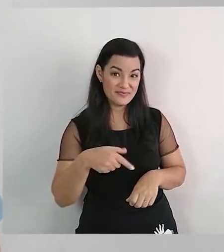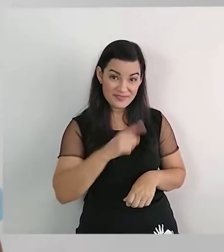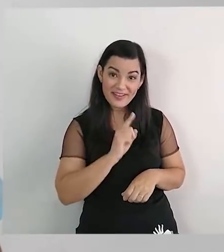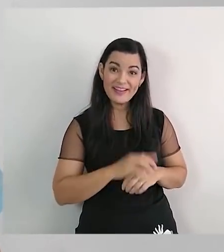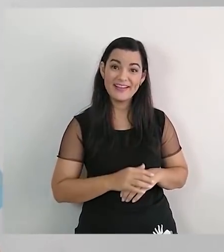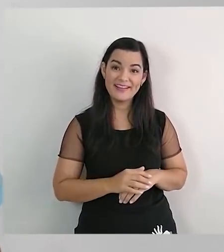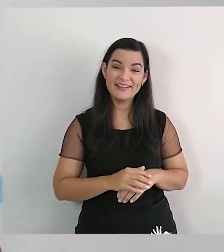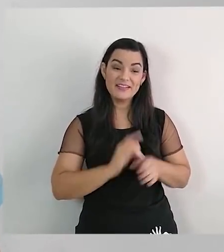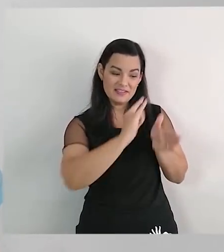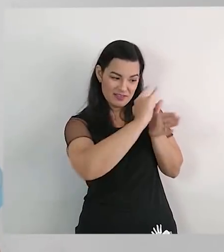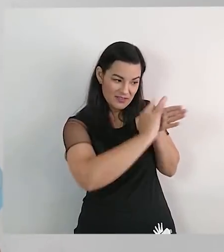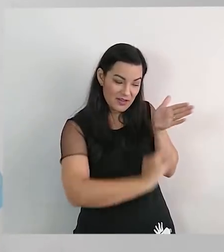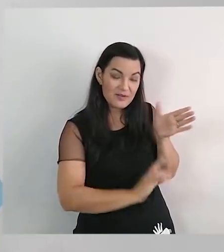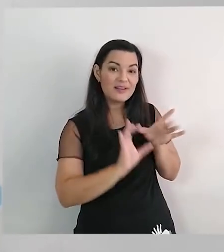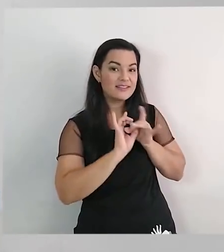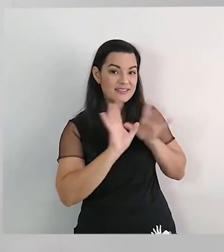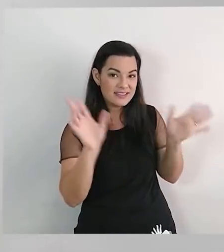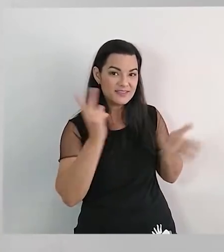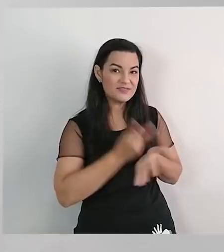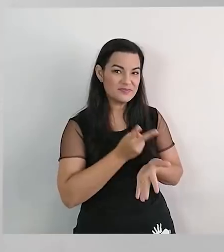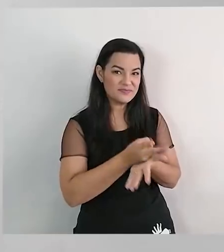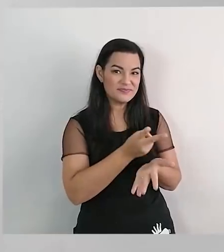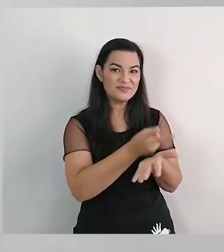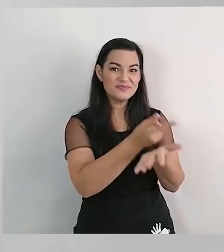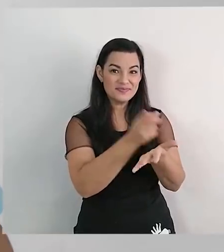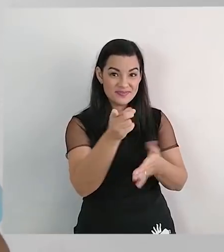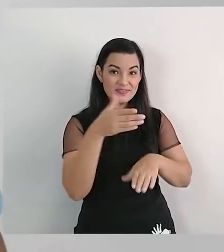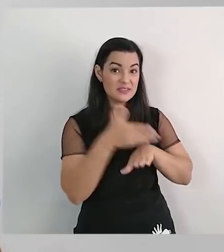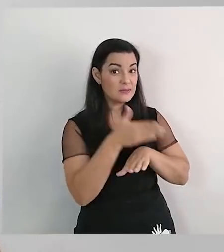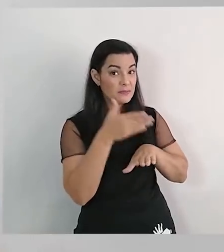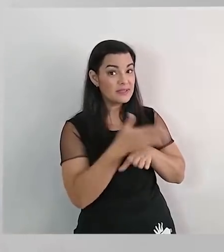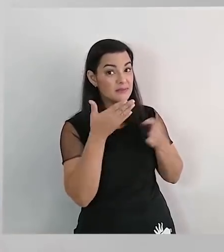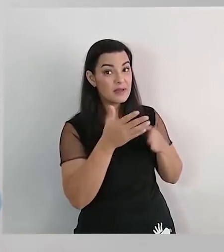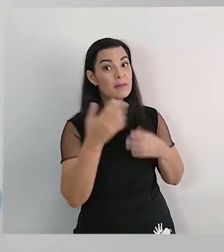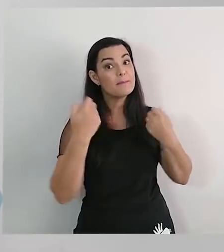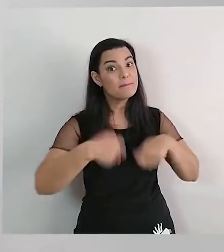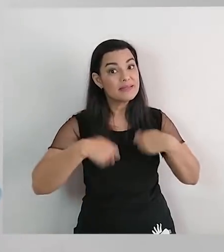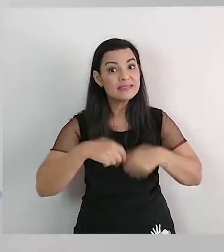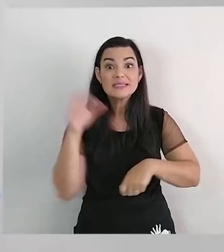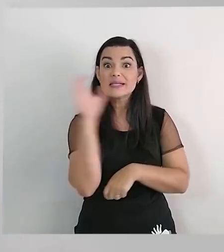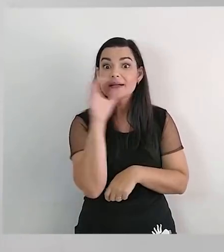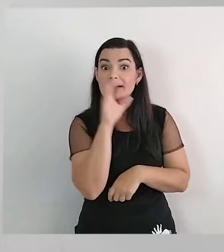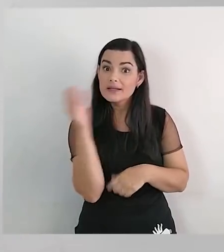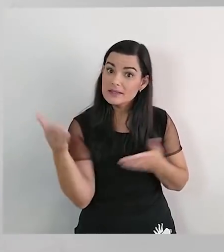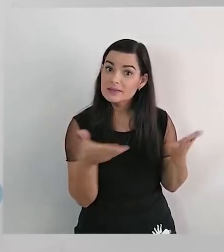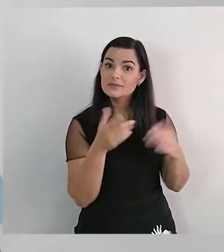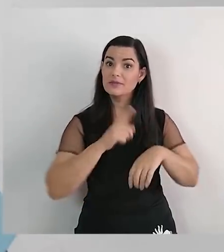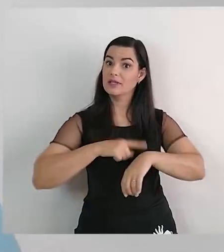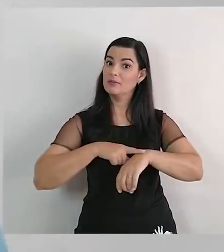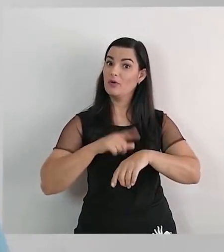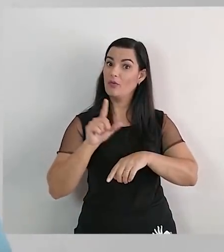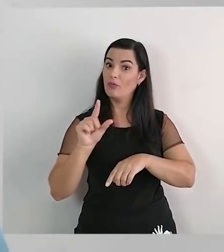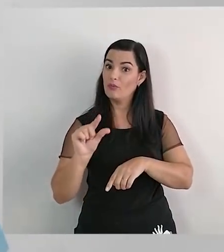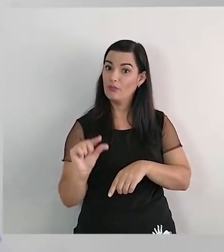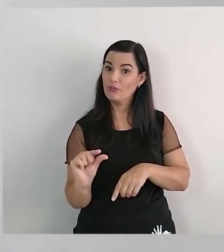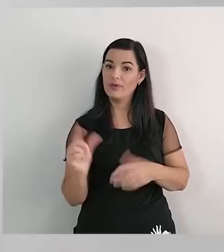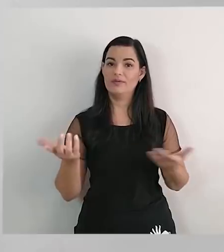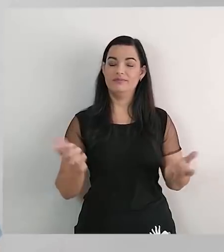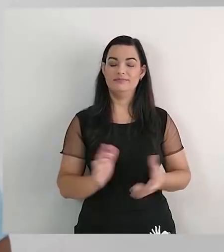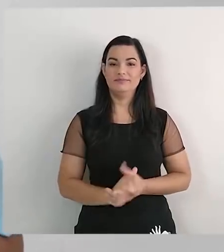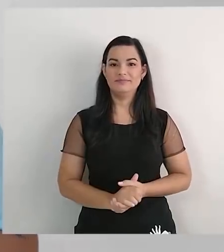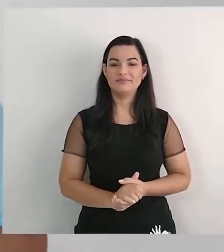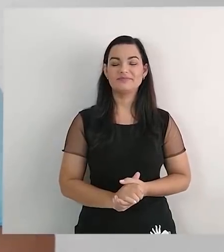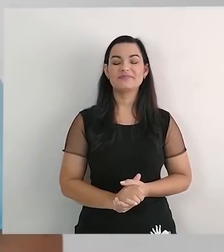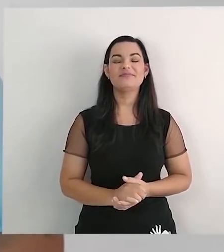O formulário ainda está disponível para a sua participação. Só que corre porque o tempo está acabando. Agora, voltando